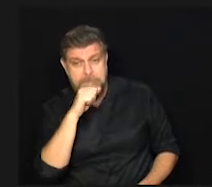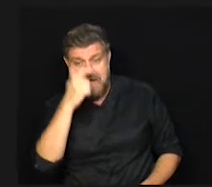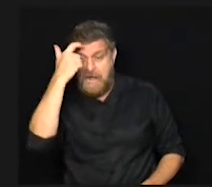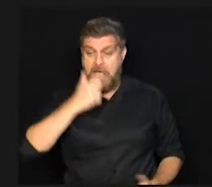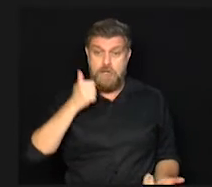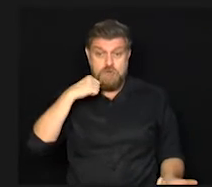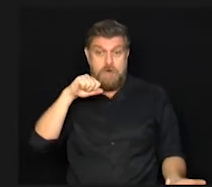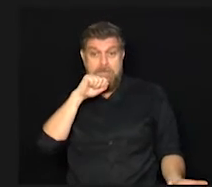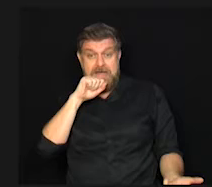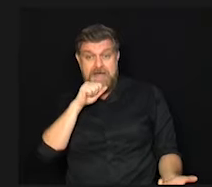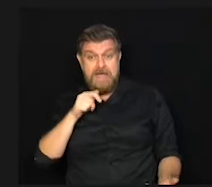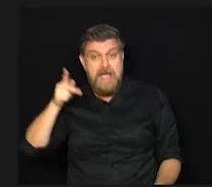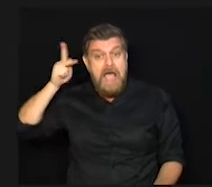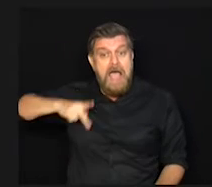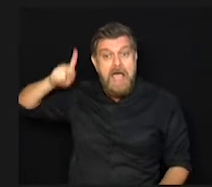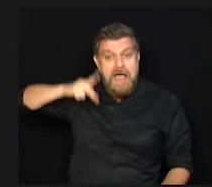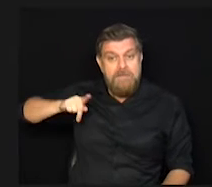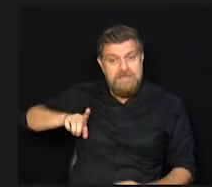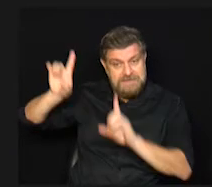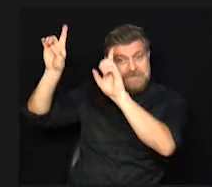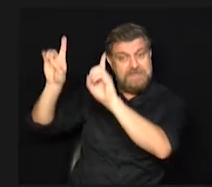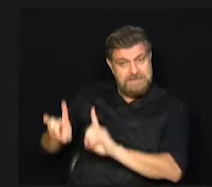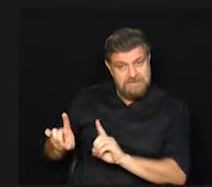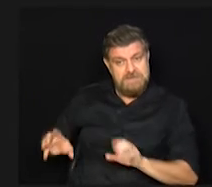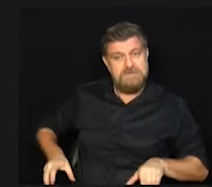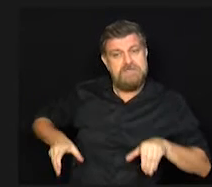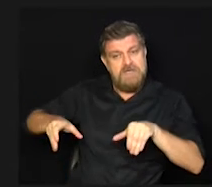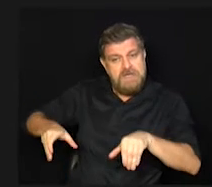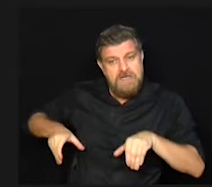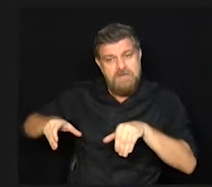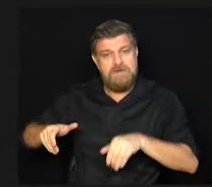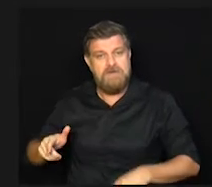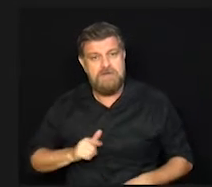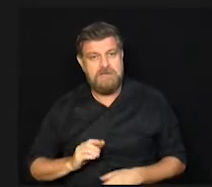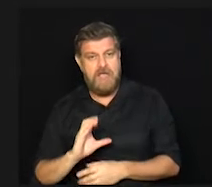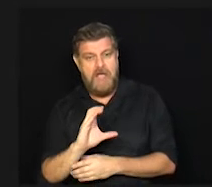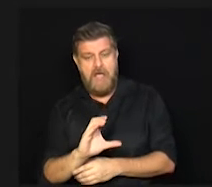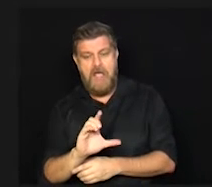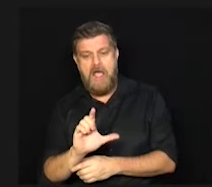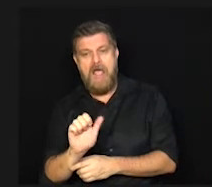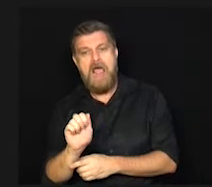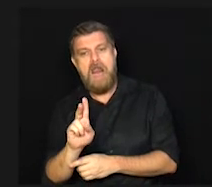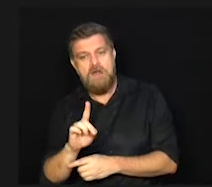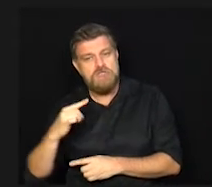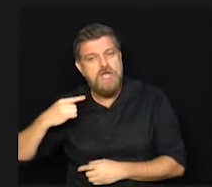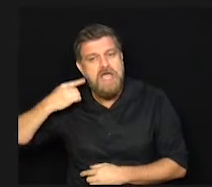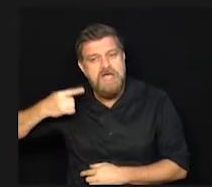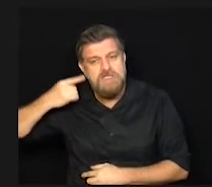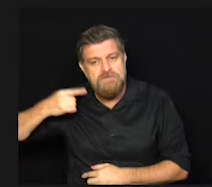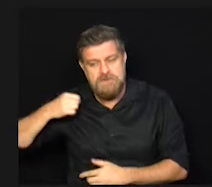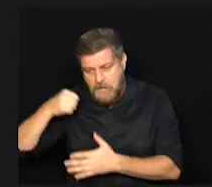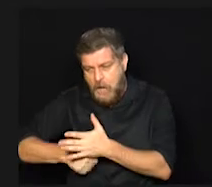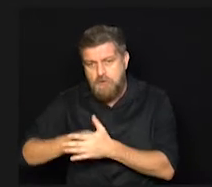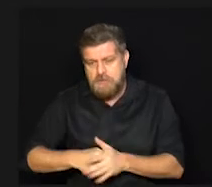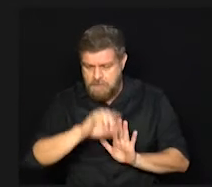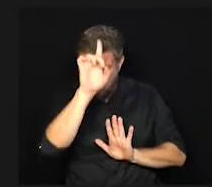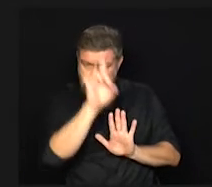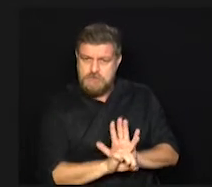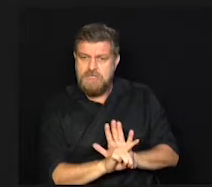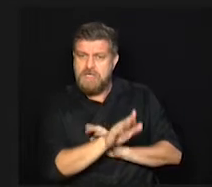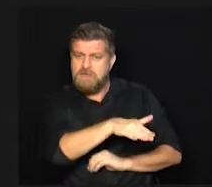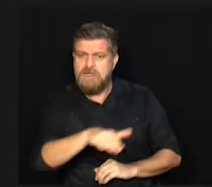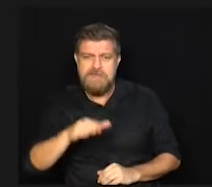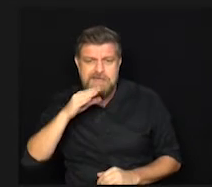mãe, a Priscila que é pessoa com deficiência, a Cláudia que é advogada que defende o direito da criança e do adolescente,